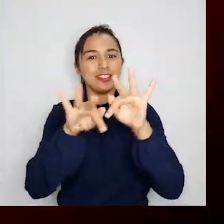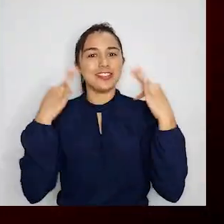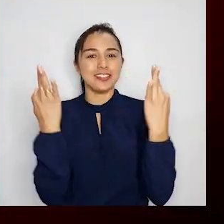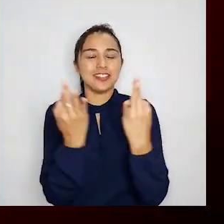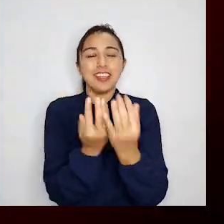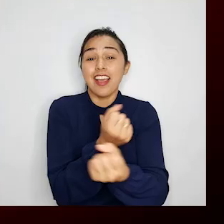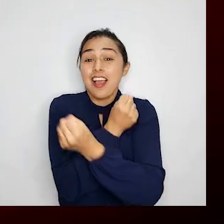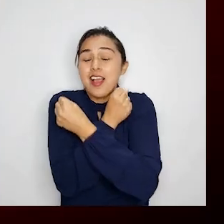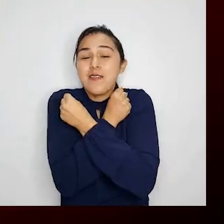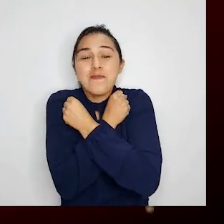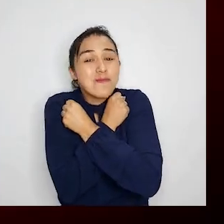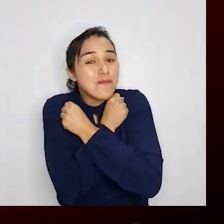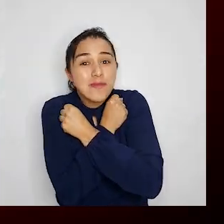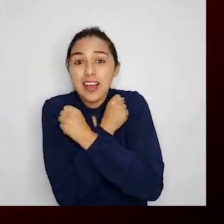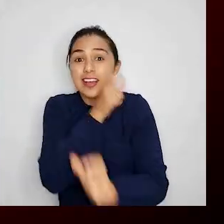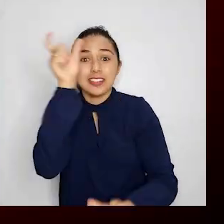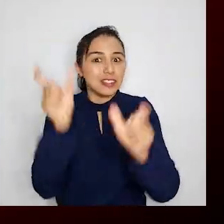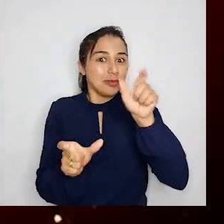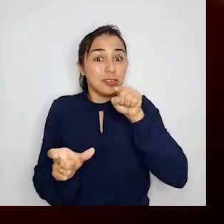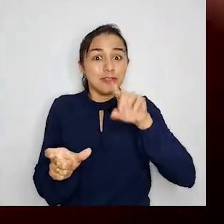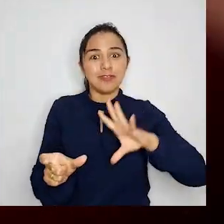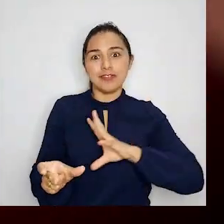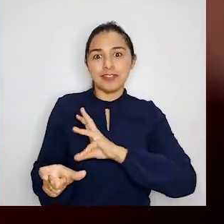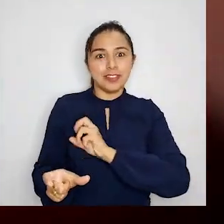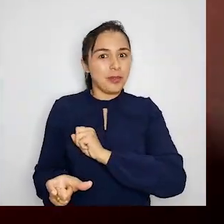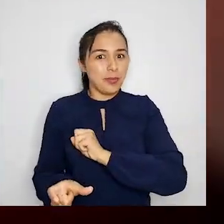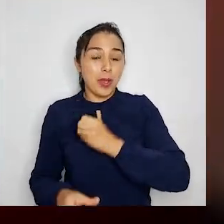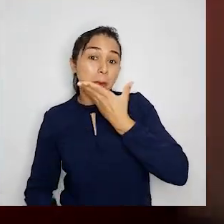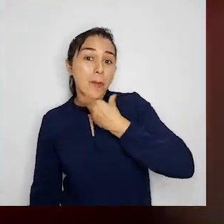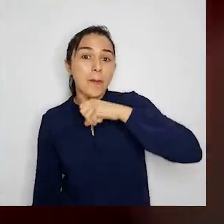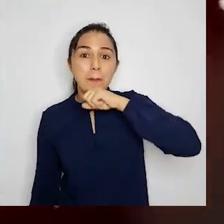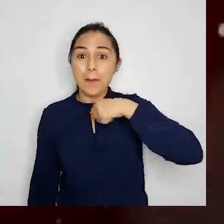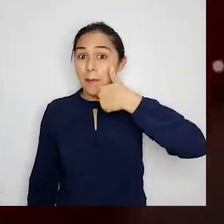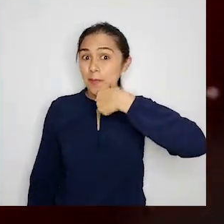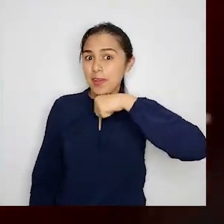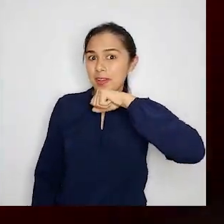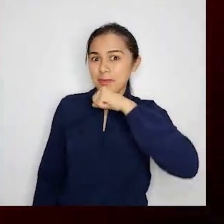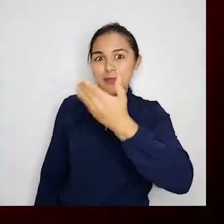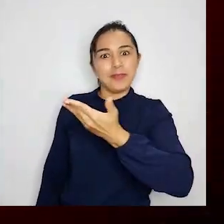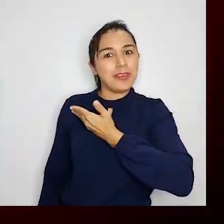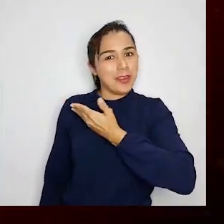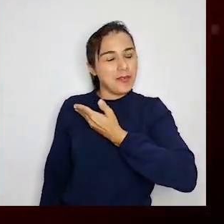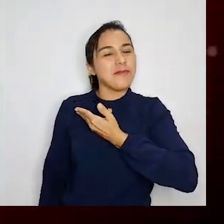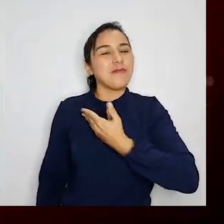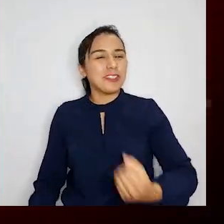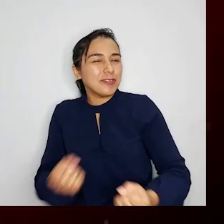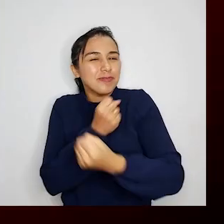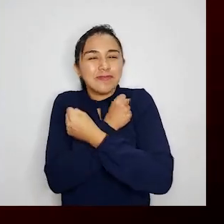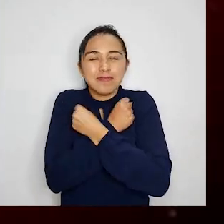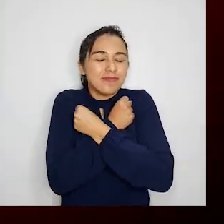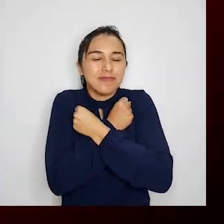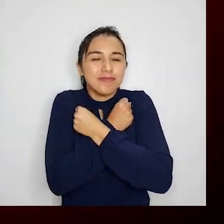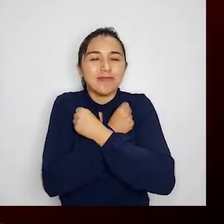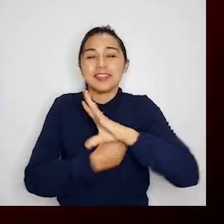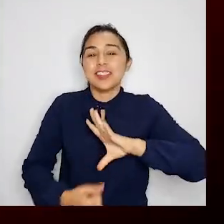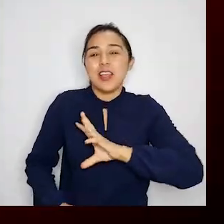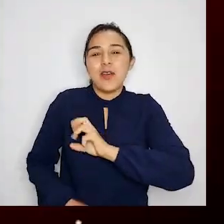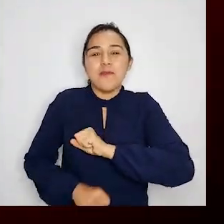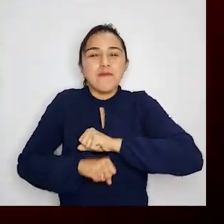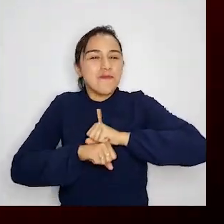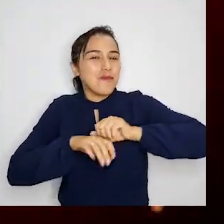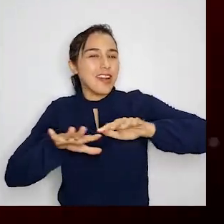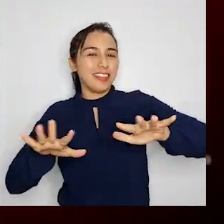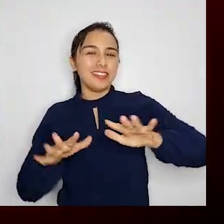Dê um abraço em quem você ama, dê um abraço no papai, na mamãe, nos colegas e espalhe bastante